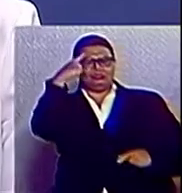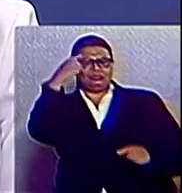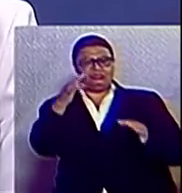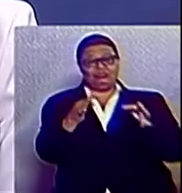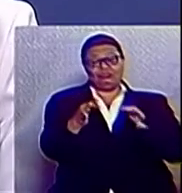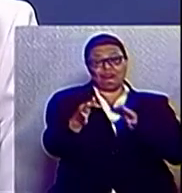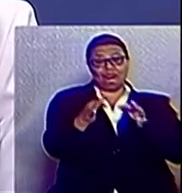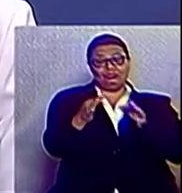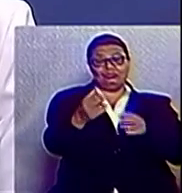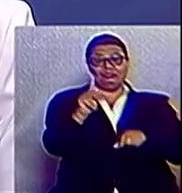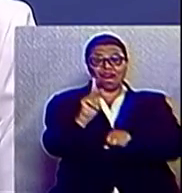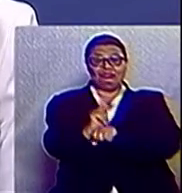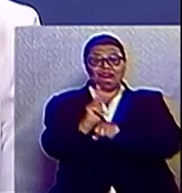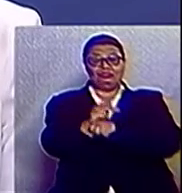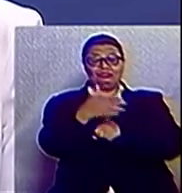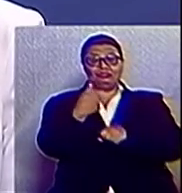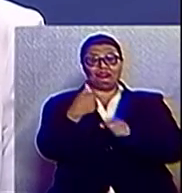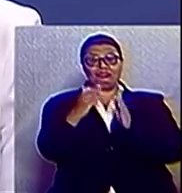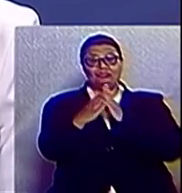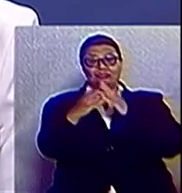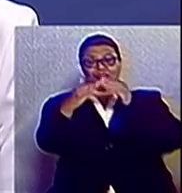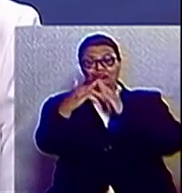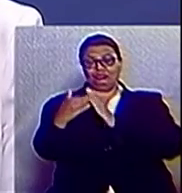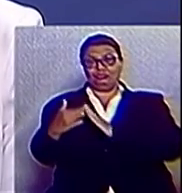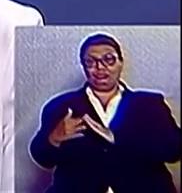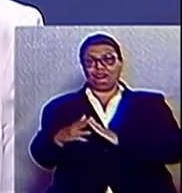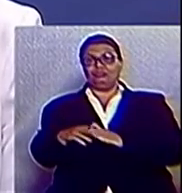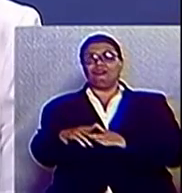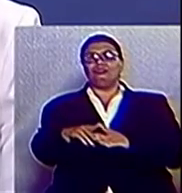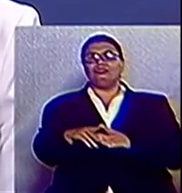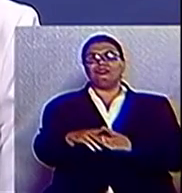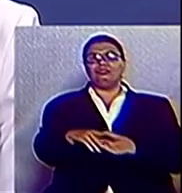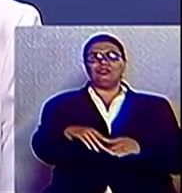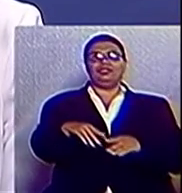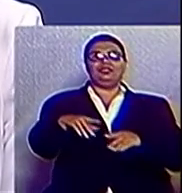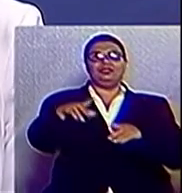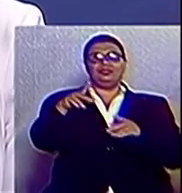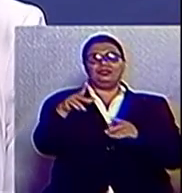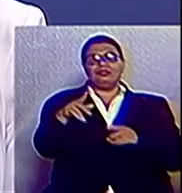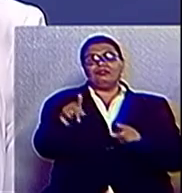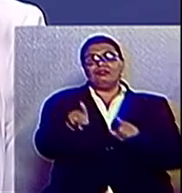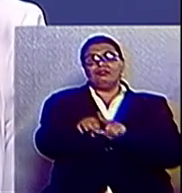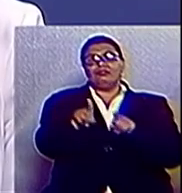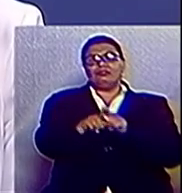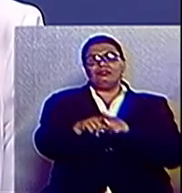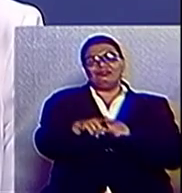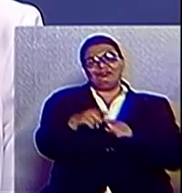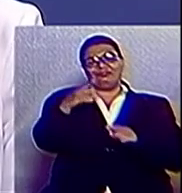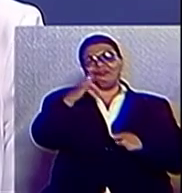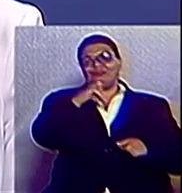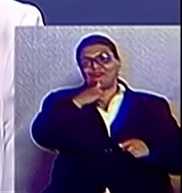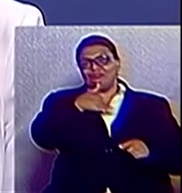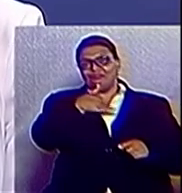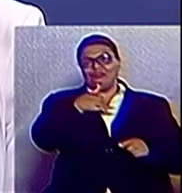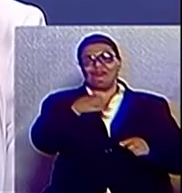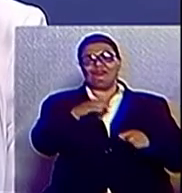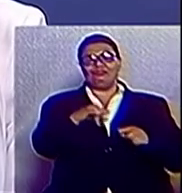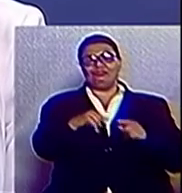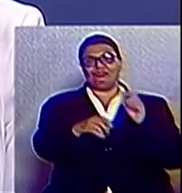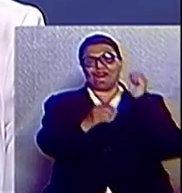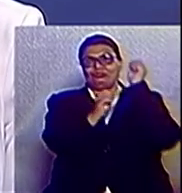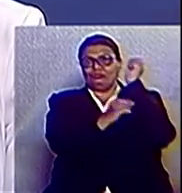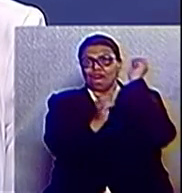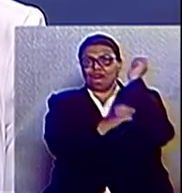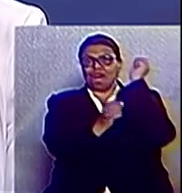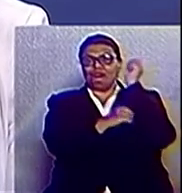cuidando melhor dos nossos museus, a começar pelo sítio do Picapó Amarelo, que infelizmente está muito prejudicado e precisa de